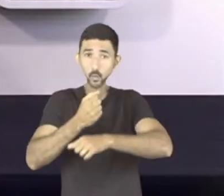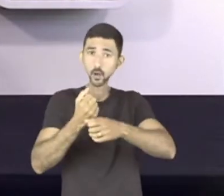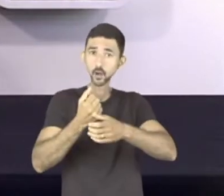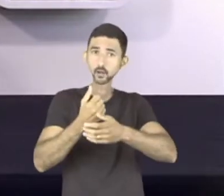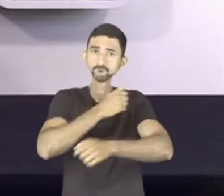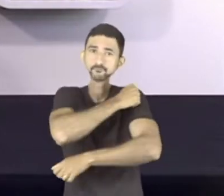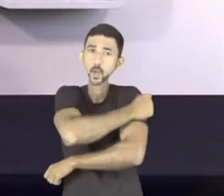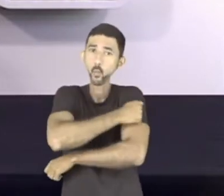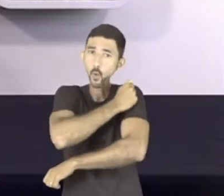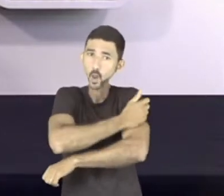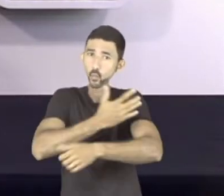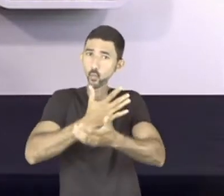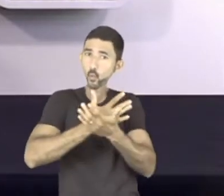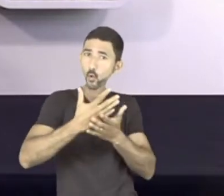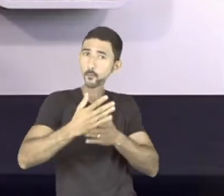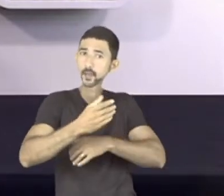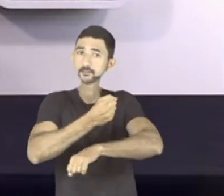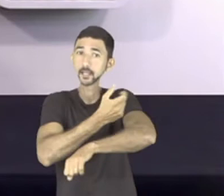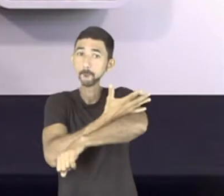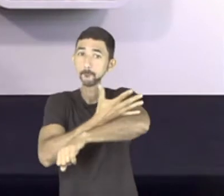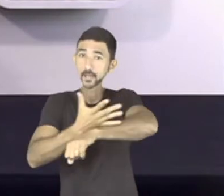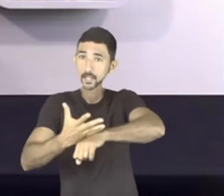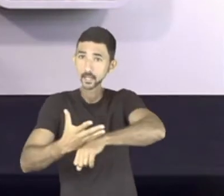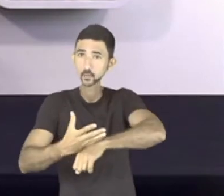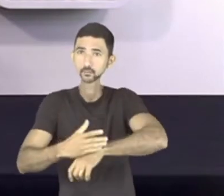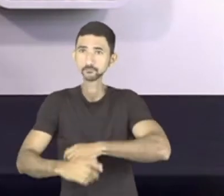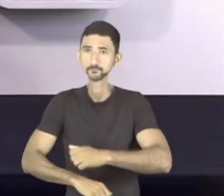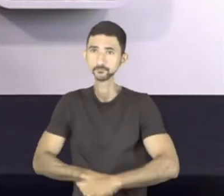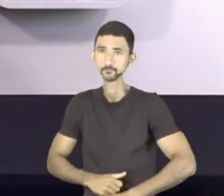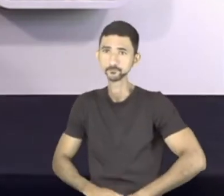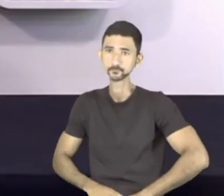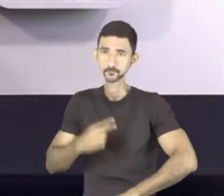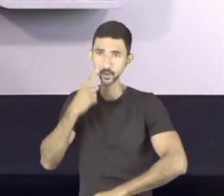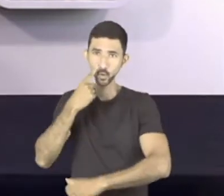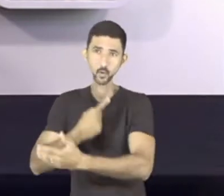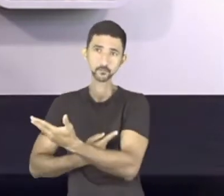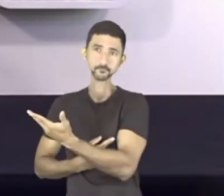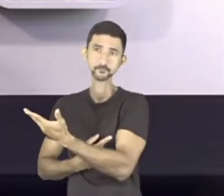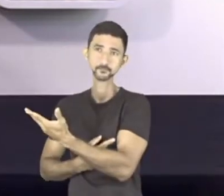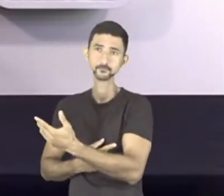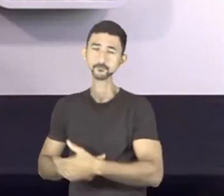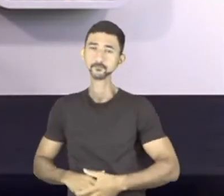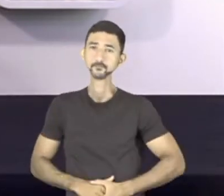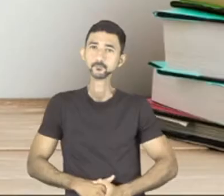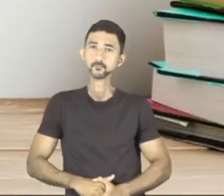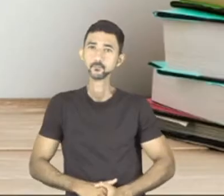que é o faixa branca. A faixa ela vem amarrada na cintura, volta lá para a imagem.